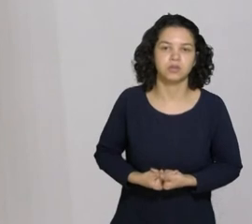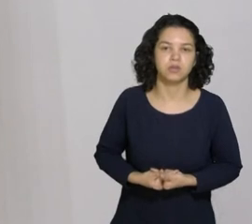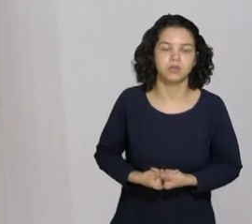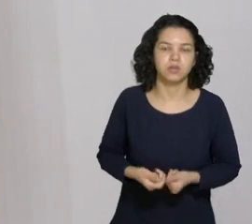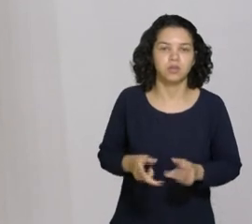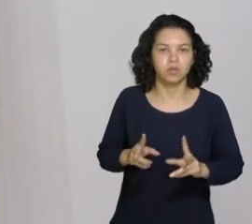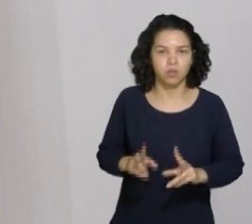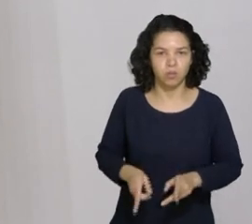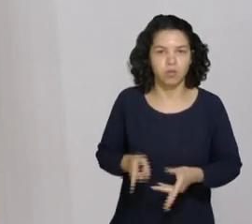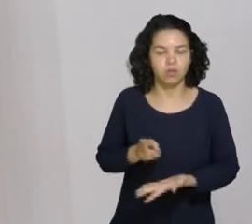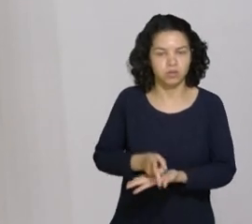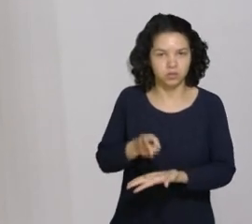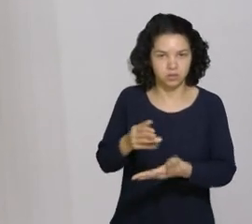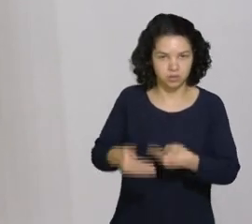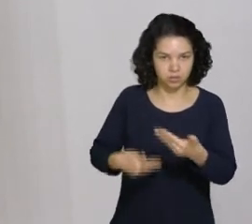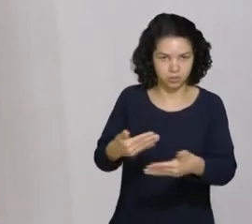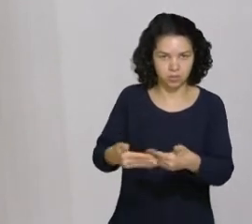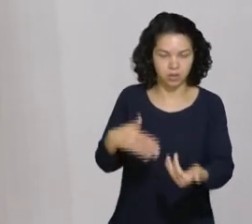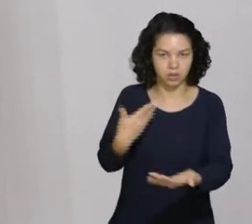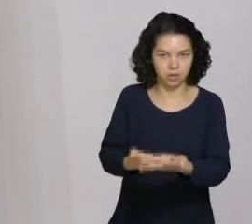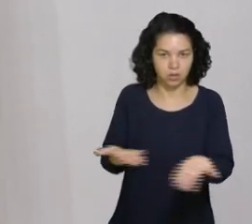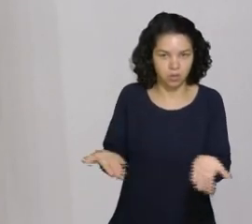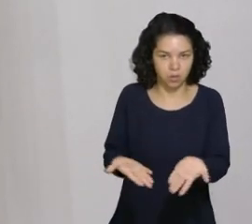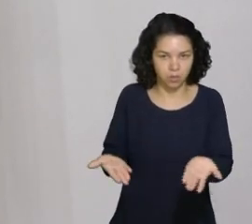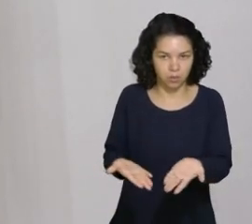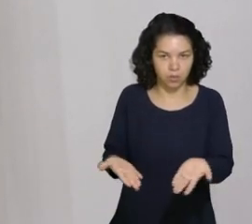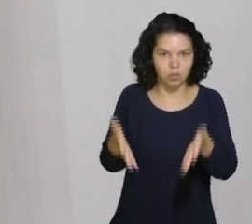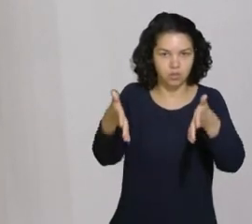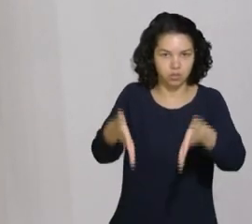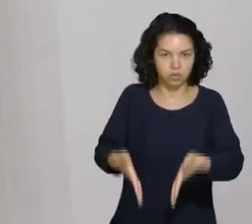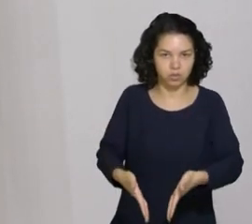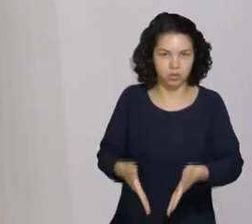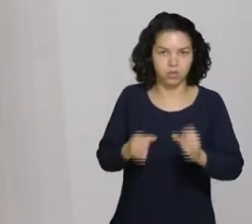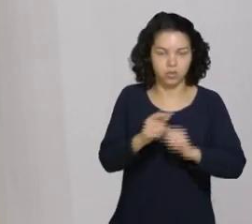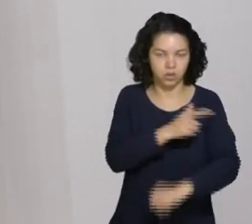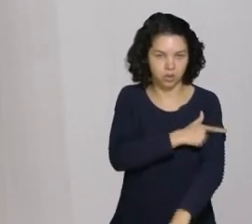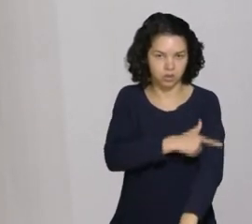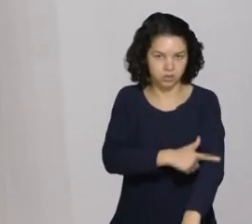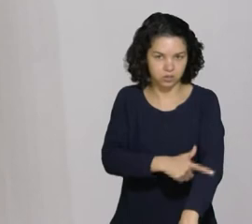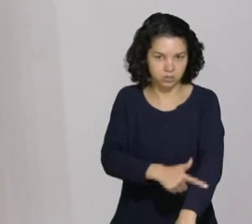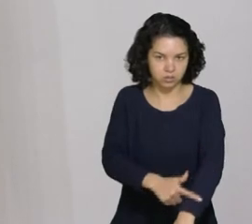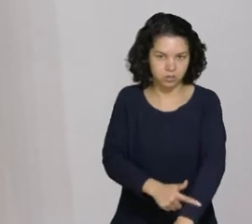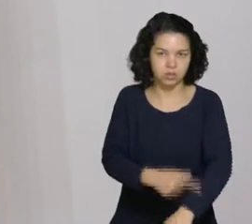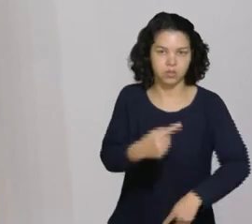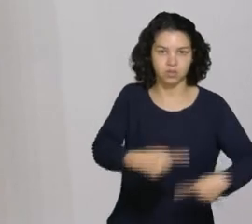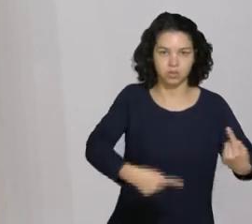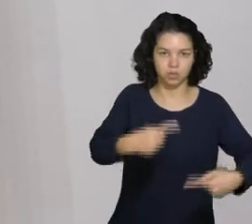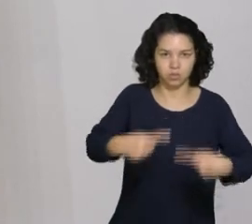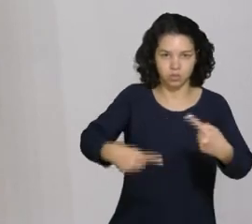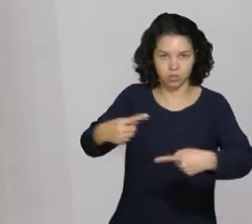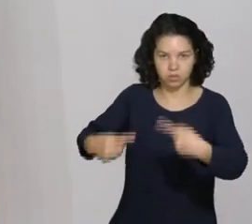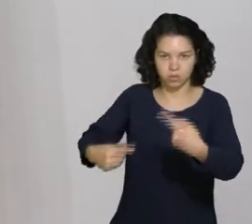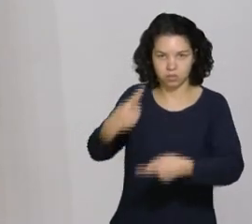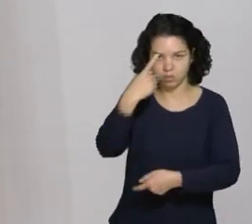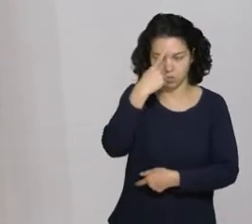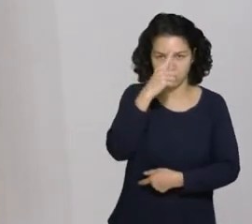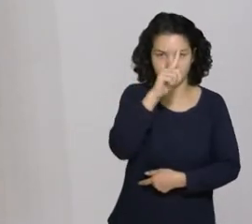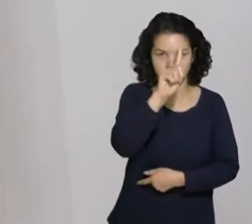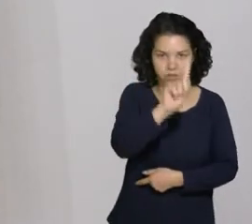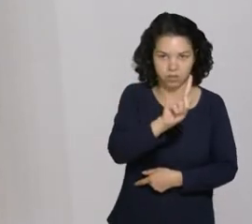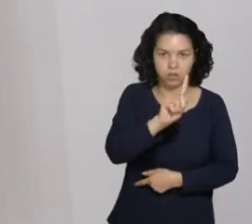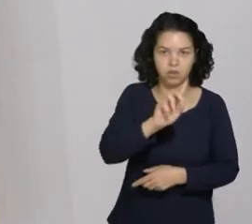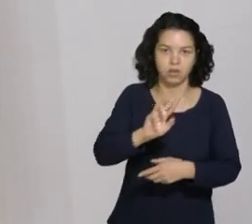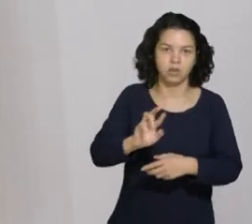e do momento que cheguei aqui a educação um para o outro discutidos os seus ideais mas se mantendo